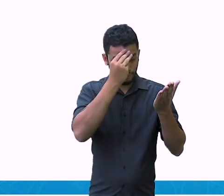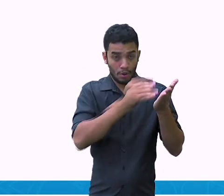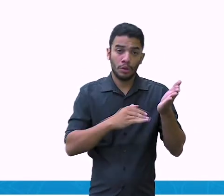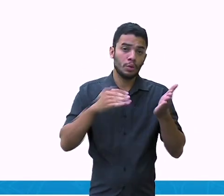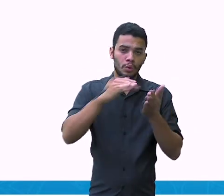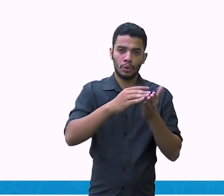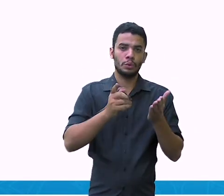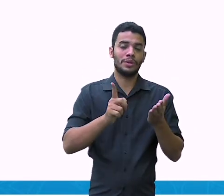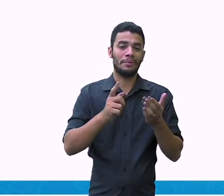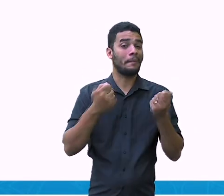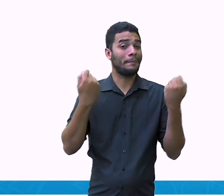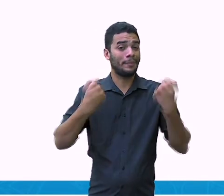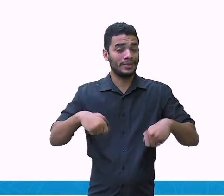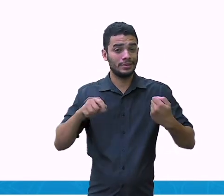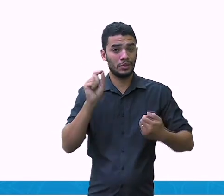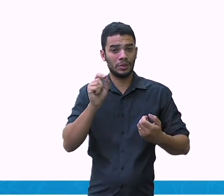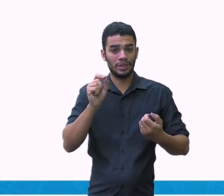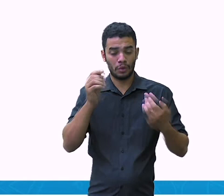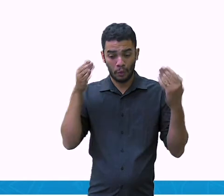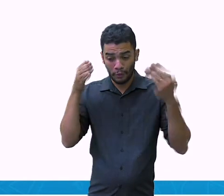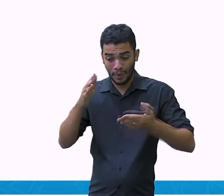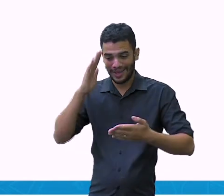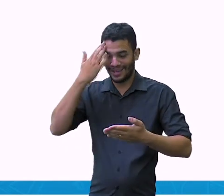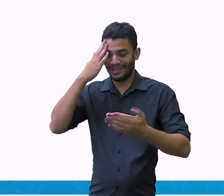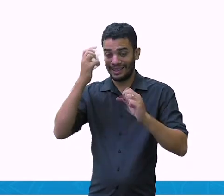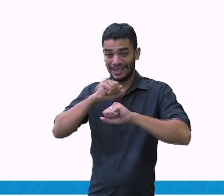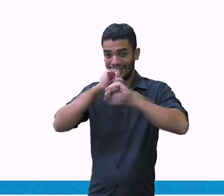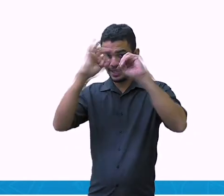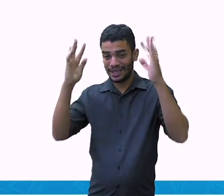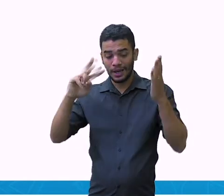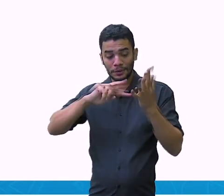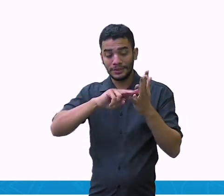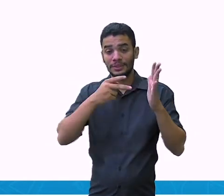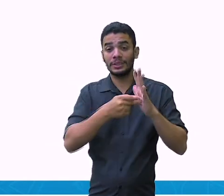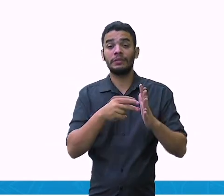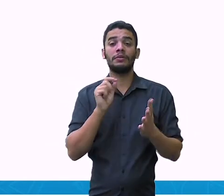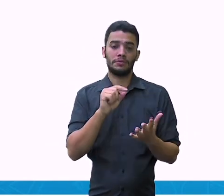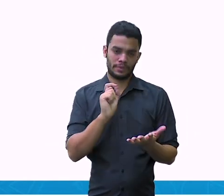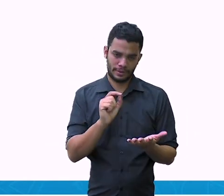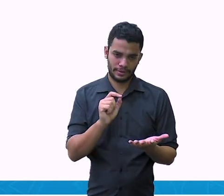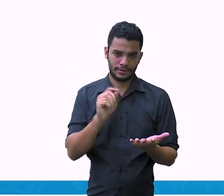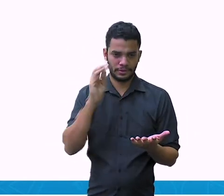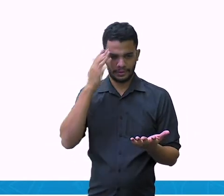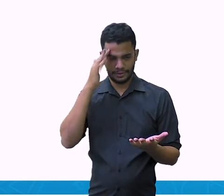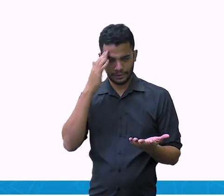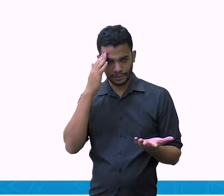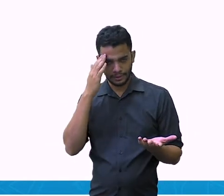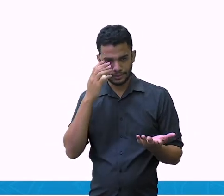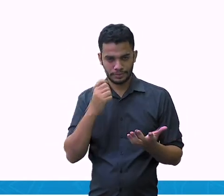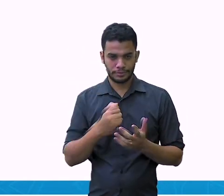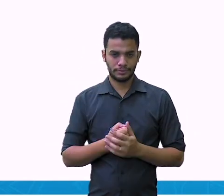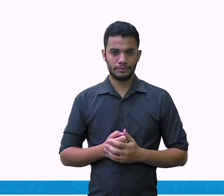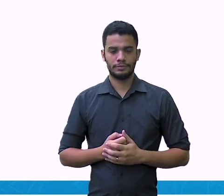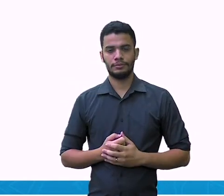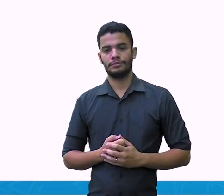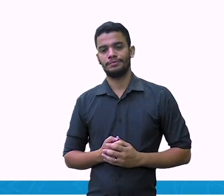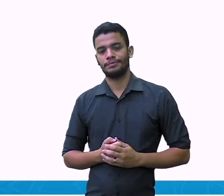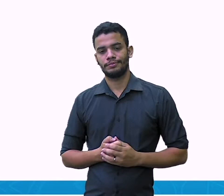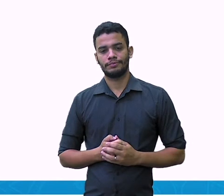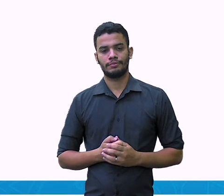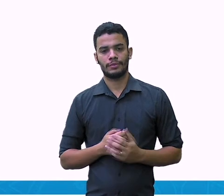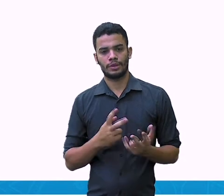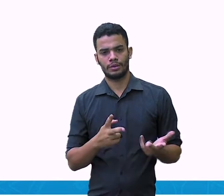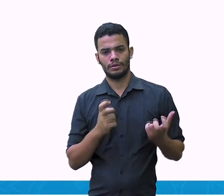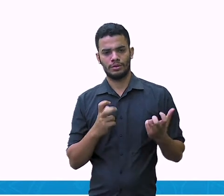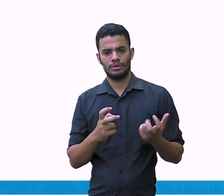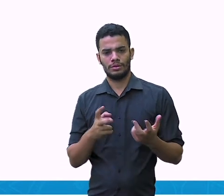célula, tá? A gente tem aqui um paramécio, a ameba e aqui a gente tem uma alga, tá? São seres